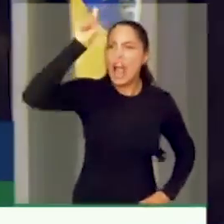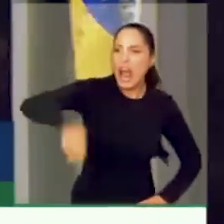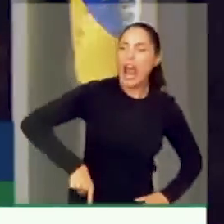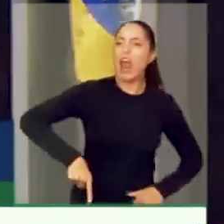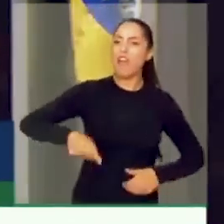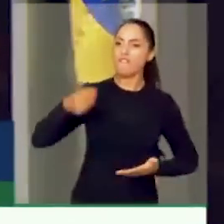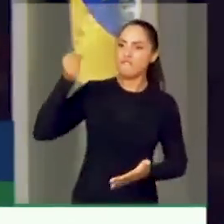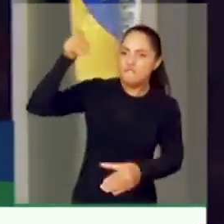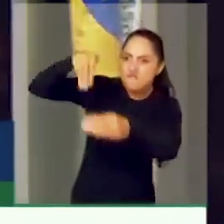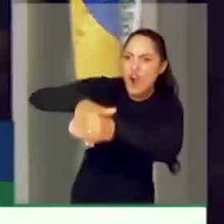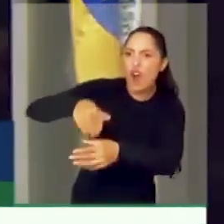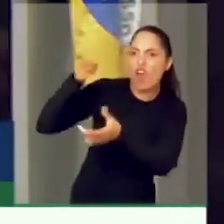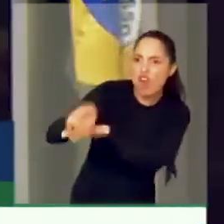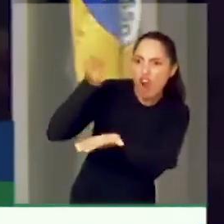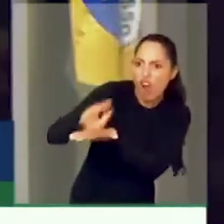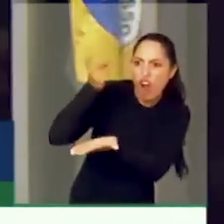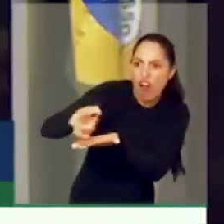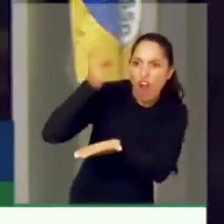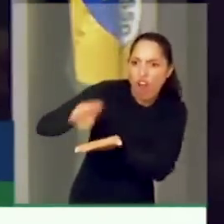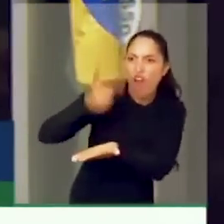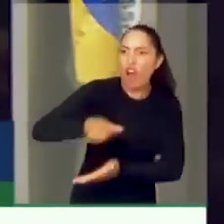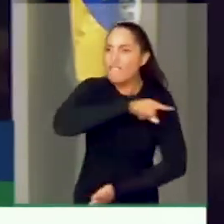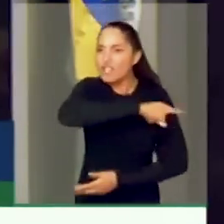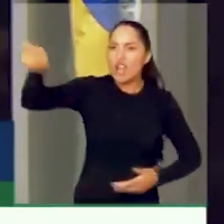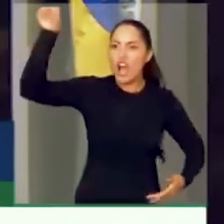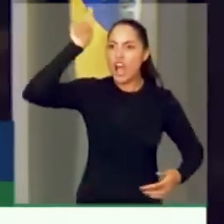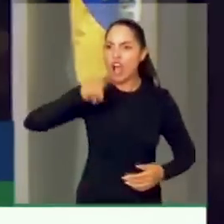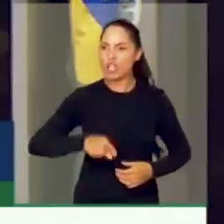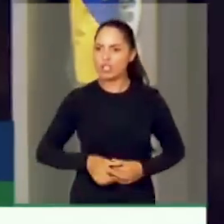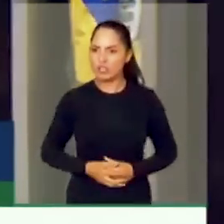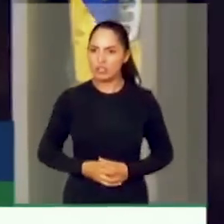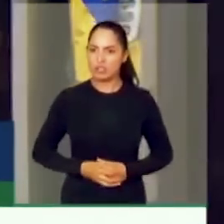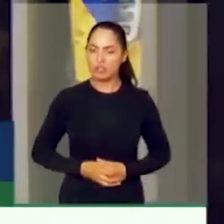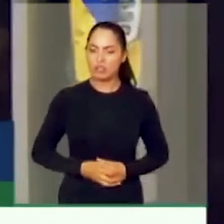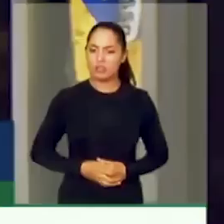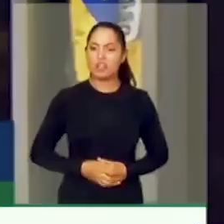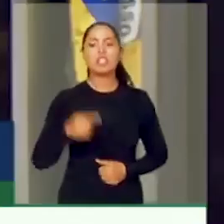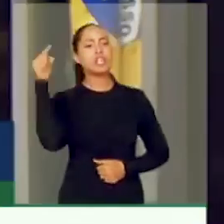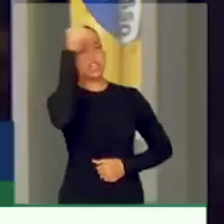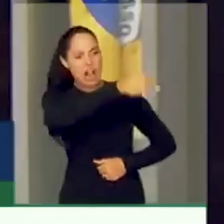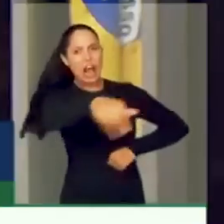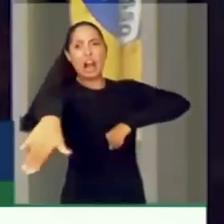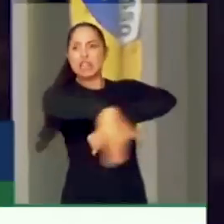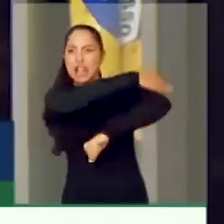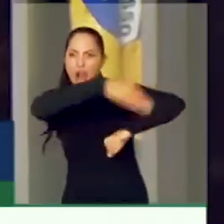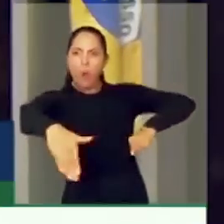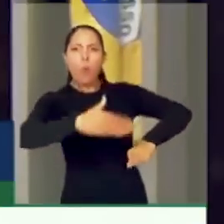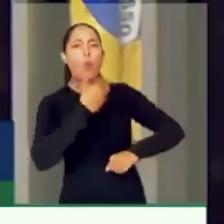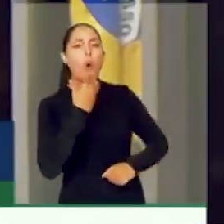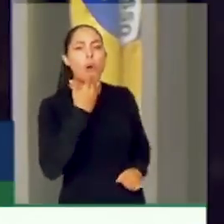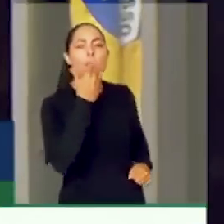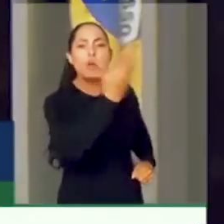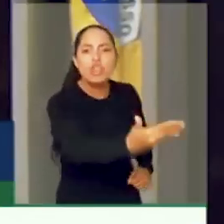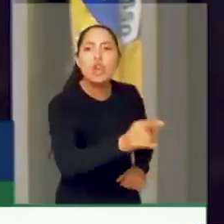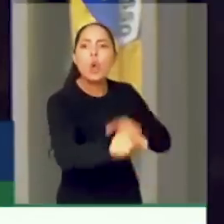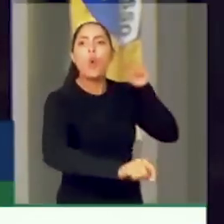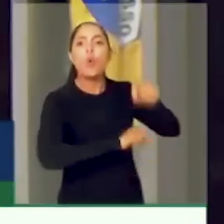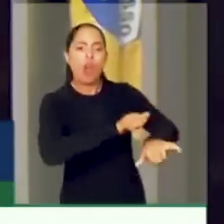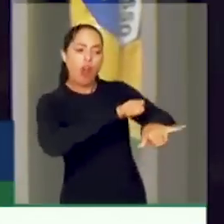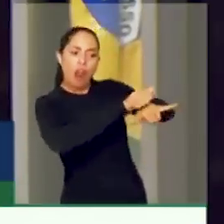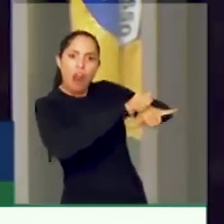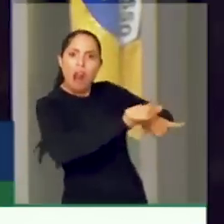de voto! Enquanto todos, enquanto iam pra rua, pedi Lava